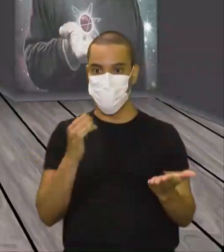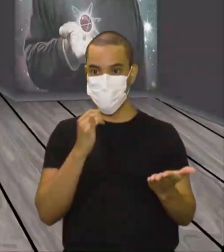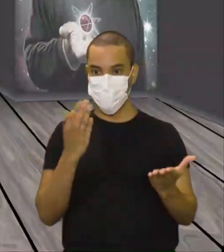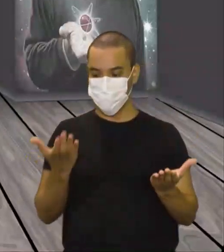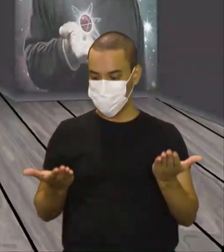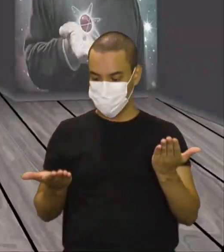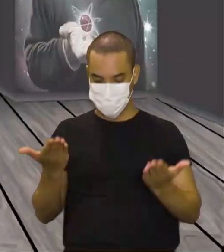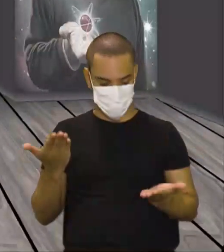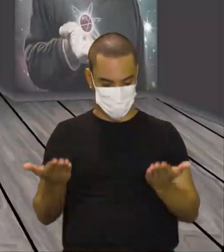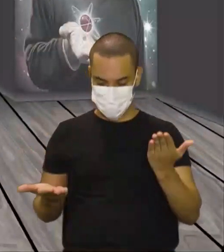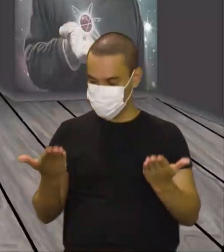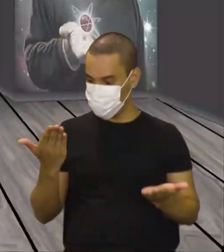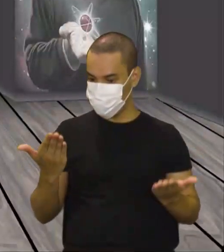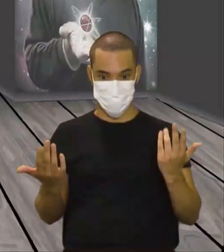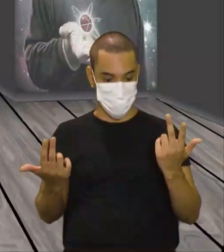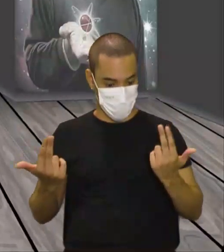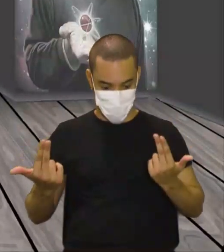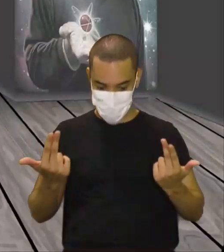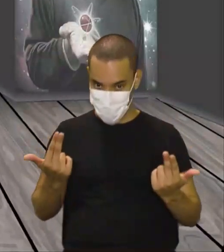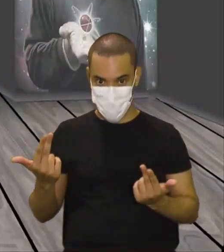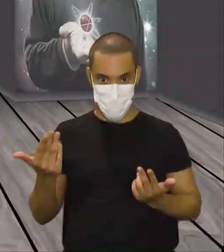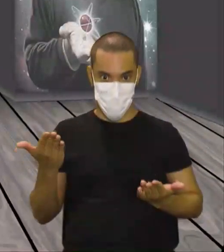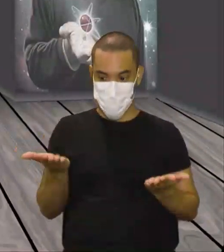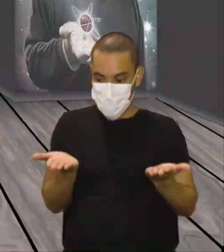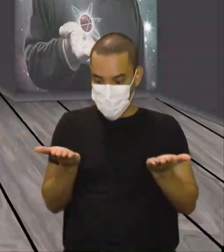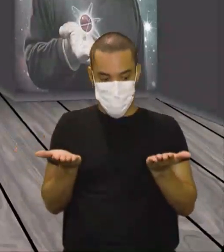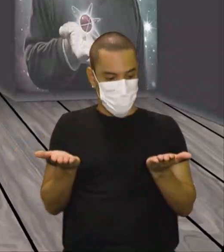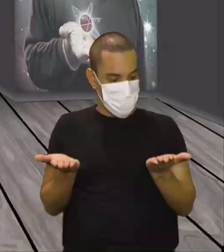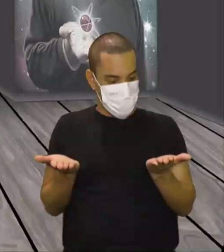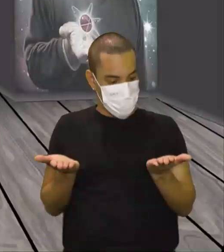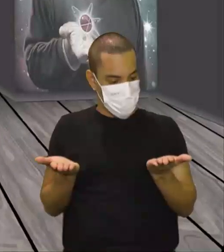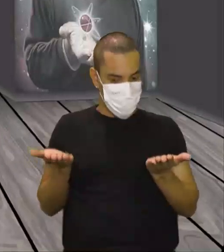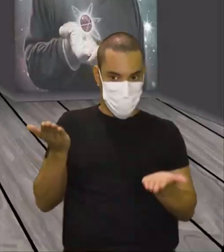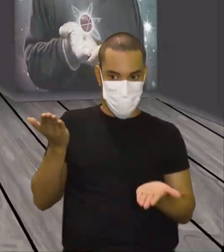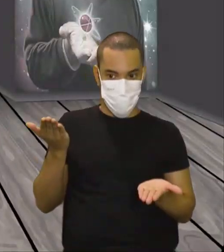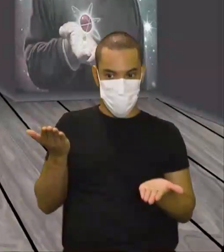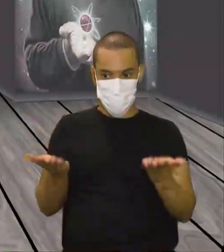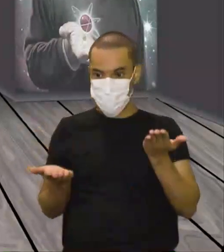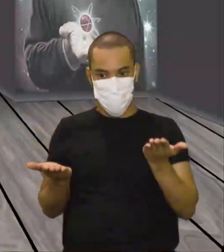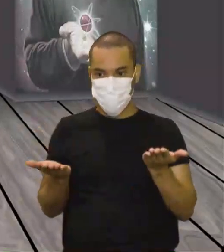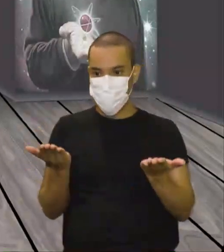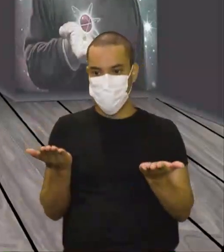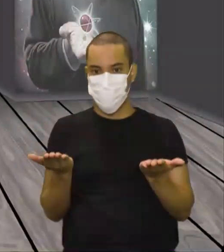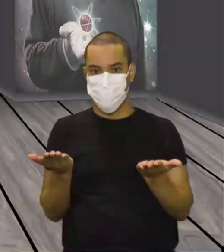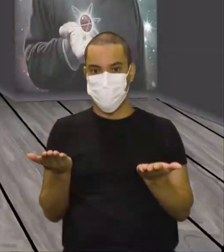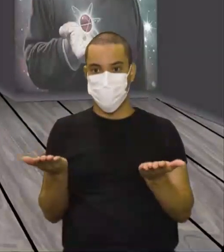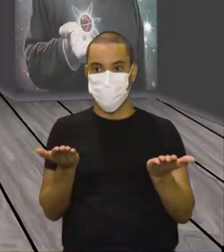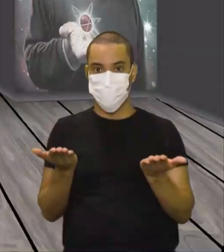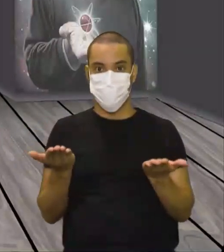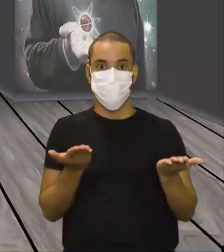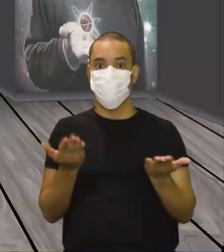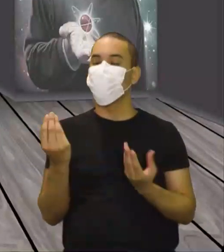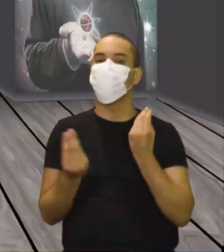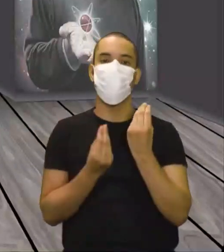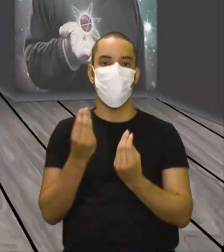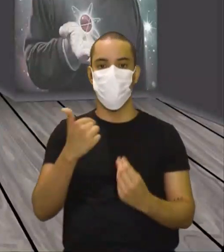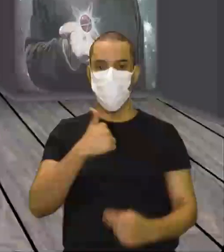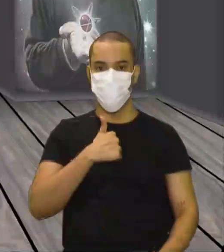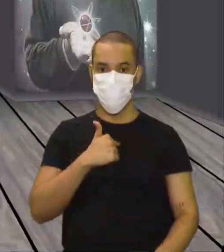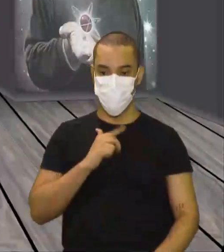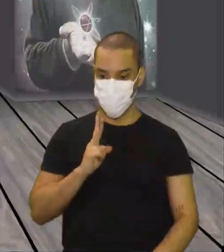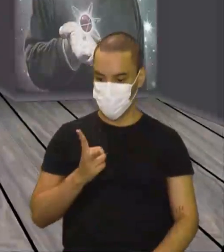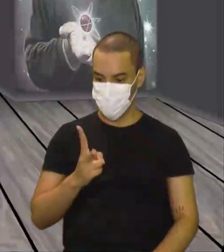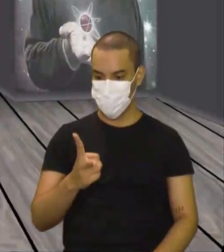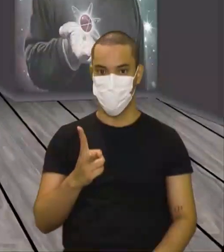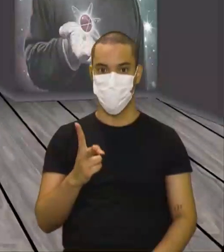uma gangorra, está equilibrado? Não está se movendo. É isso que está dizendo. Como que eu vou continuar com 2